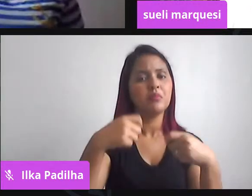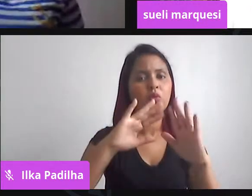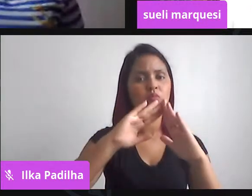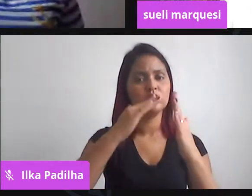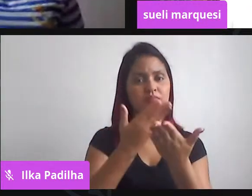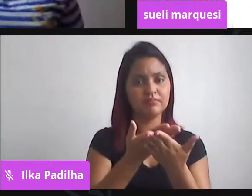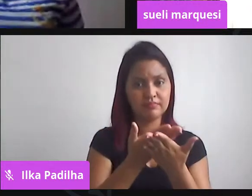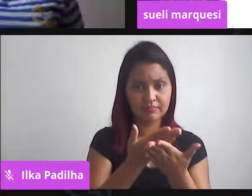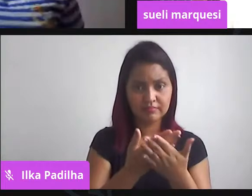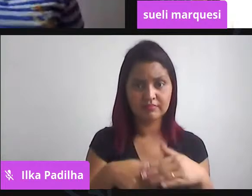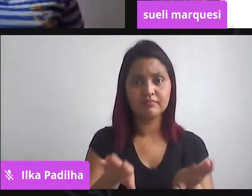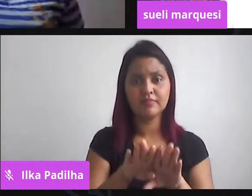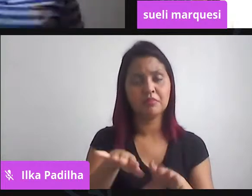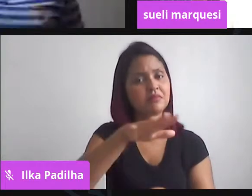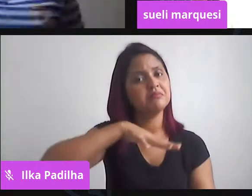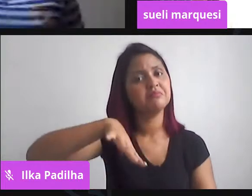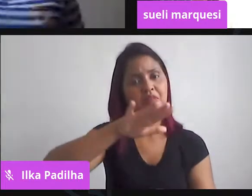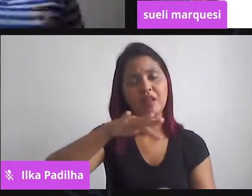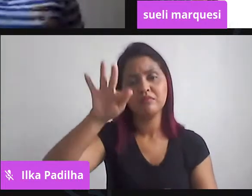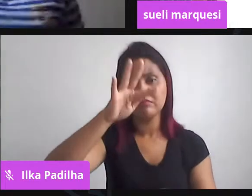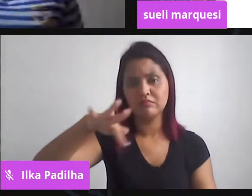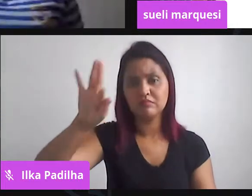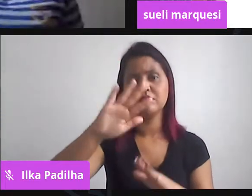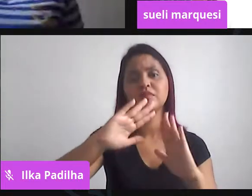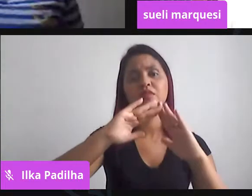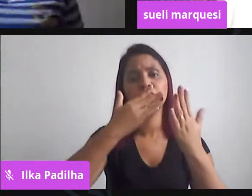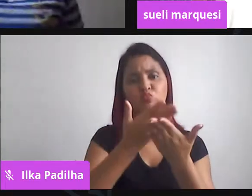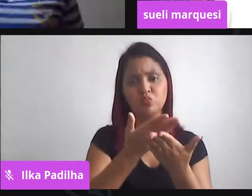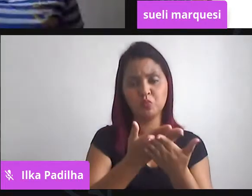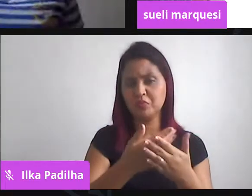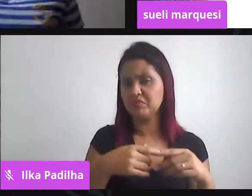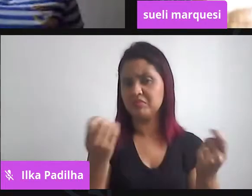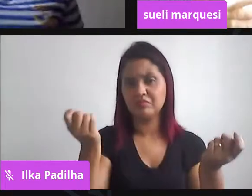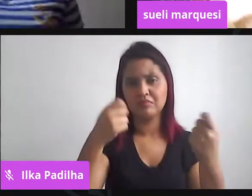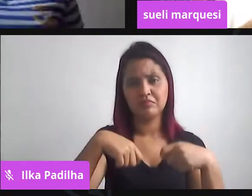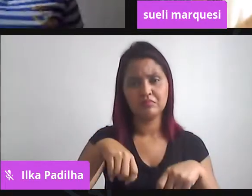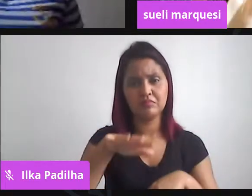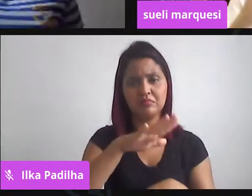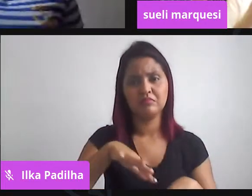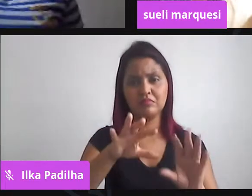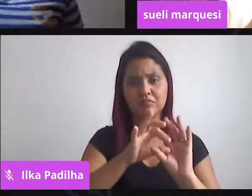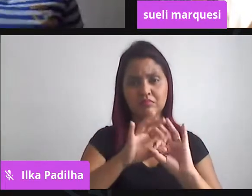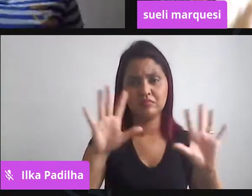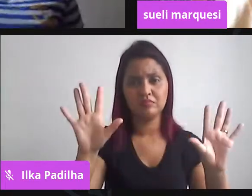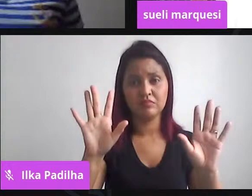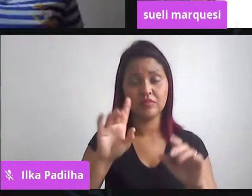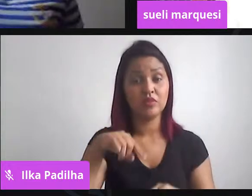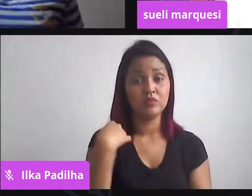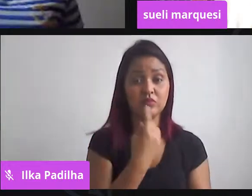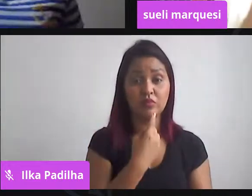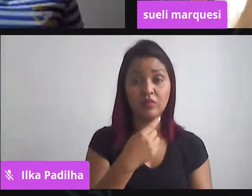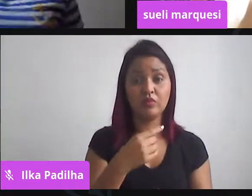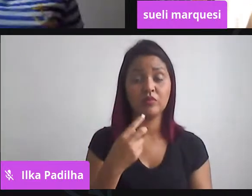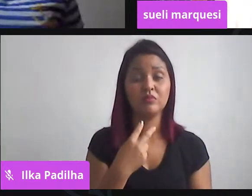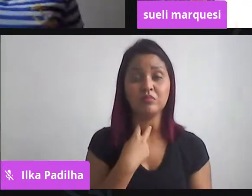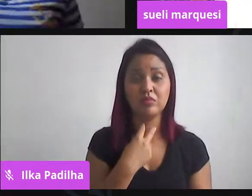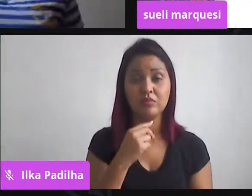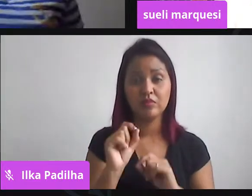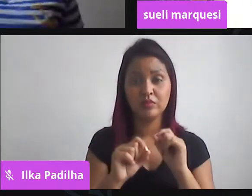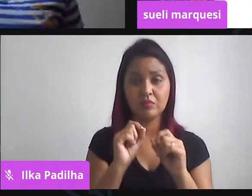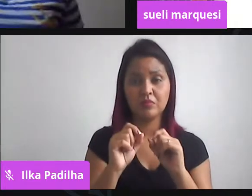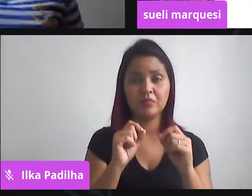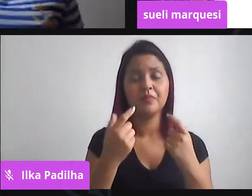em ambientes acadêmicos, em ambientes escolares, mas nós não podemos apelar assim. A